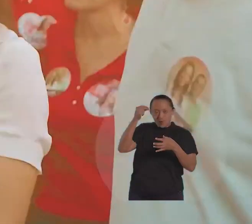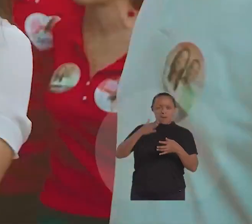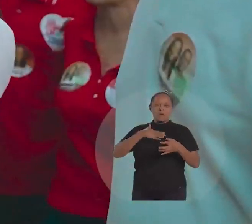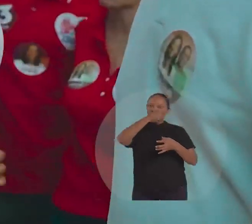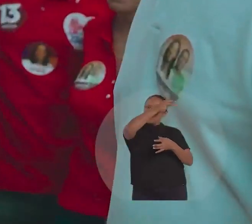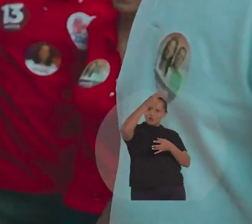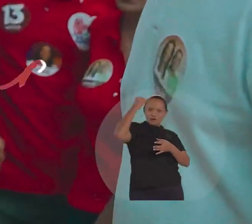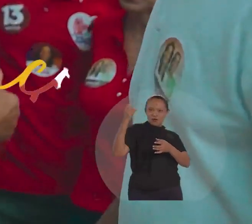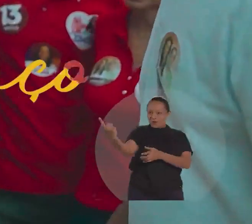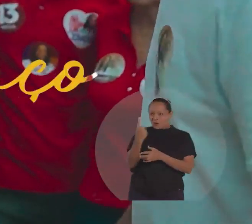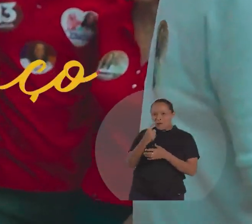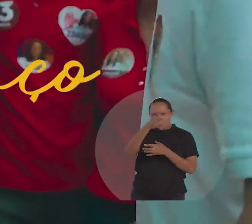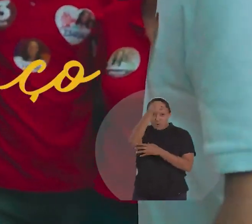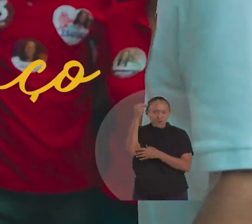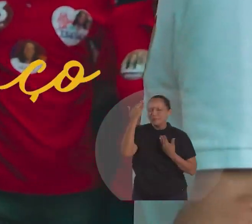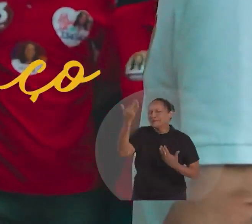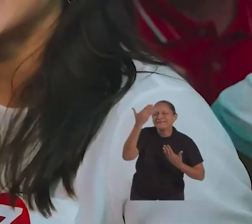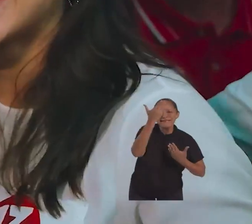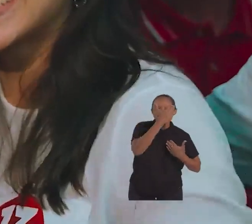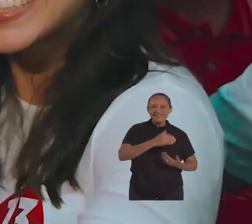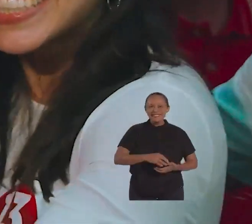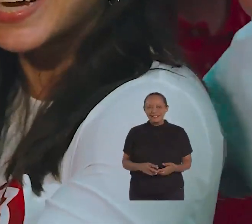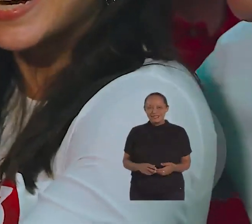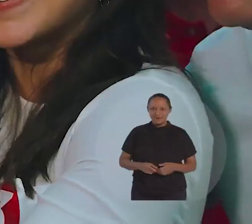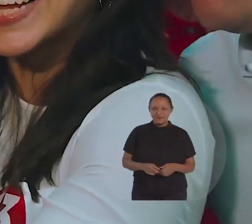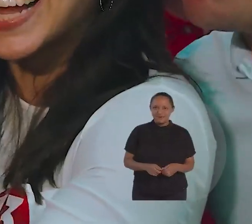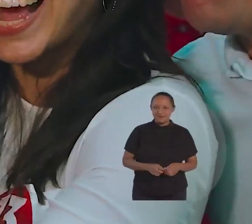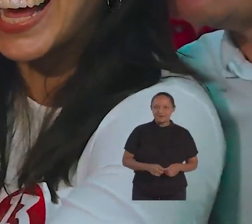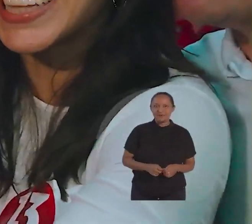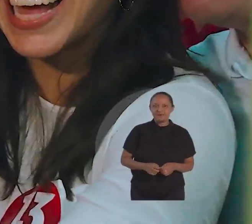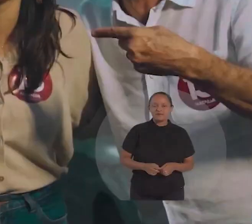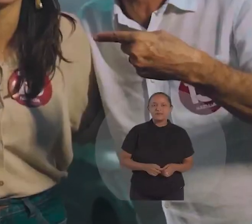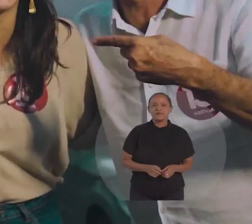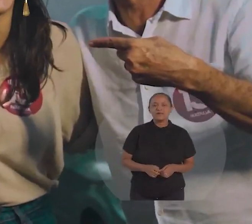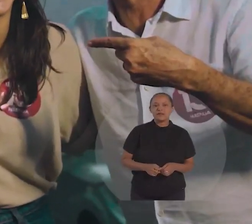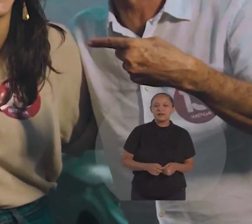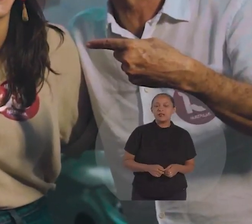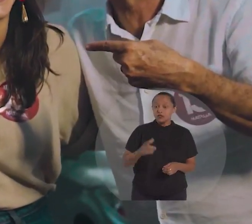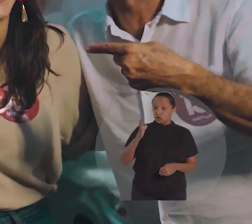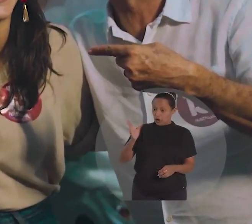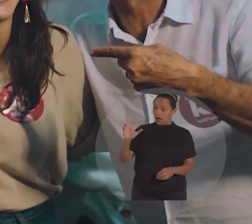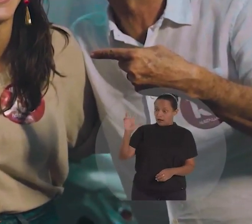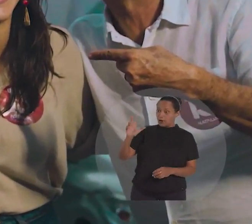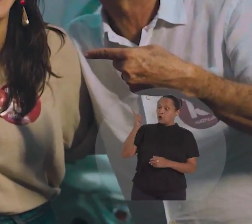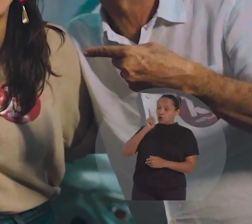Eu quero ir lá. Minha prefeita.